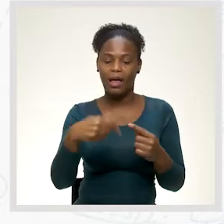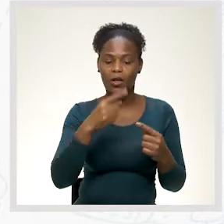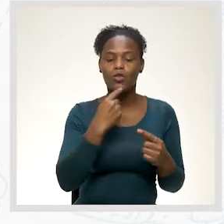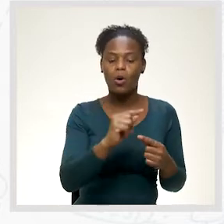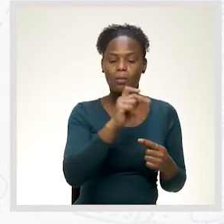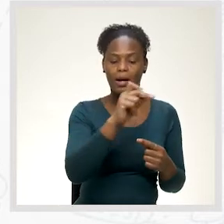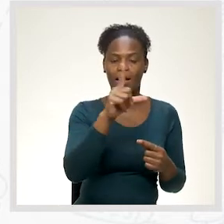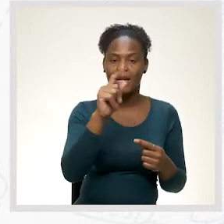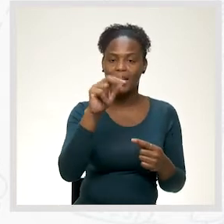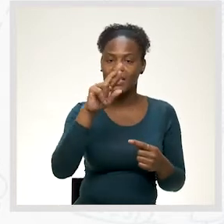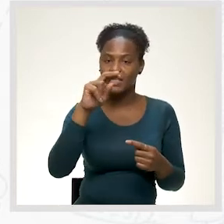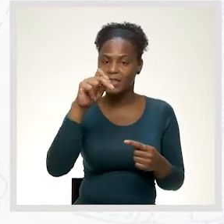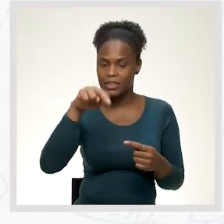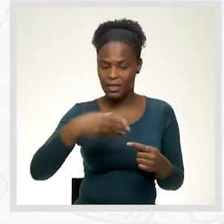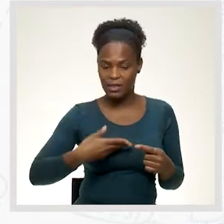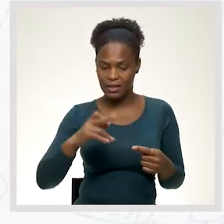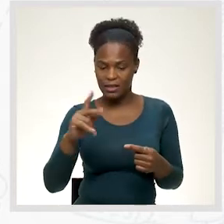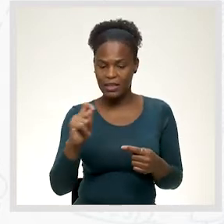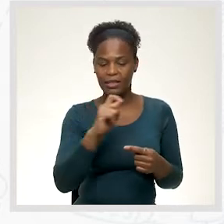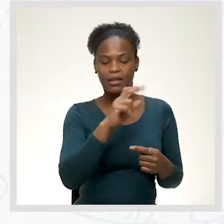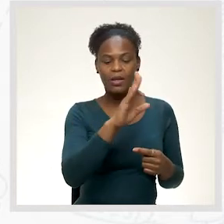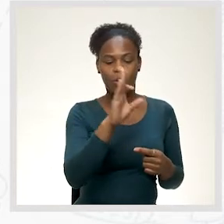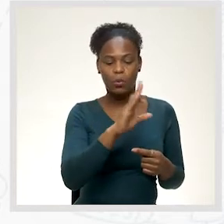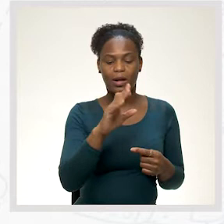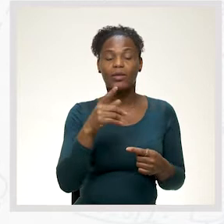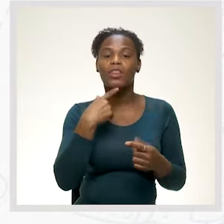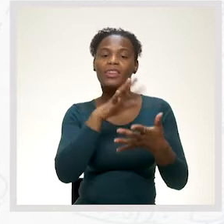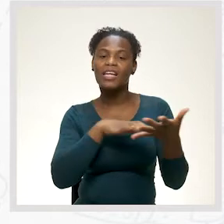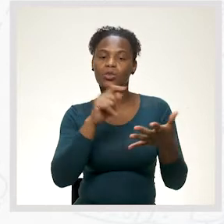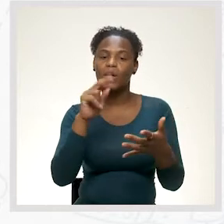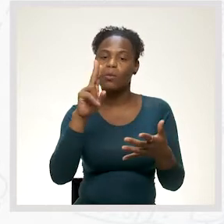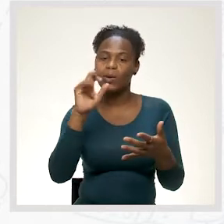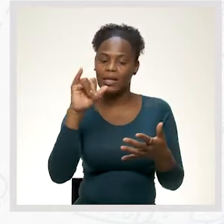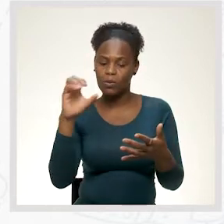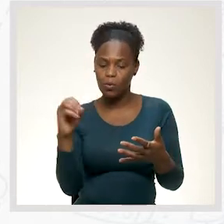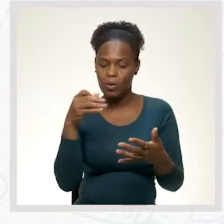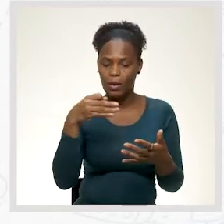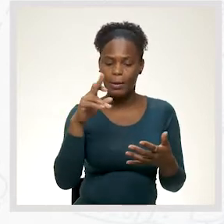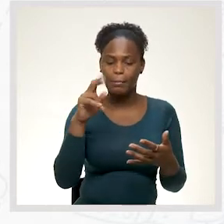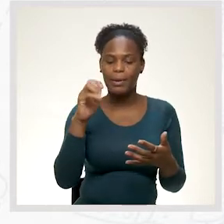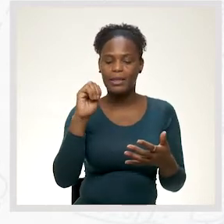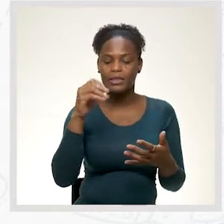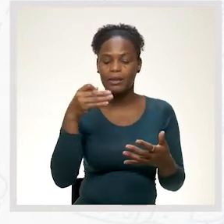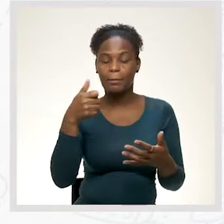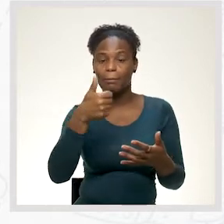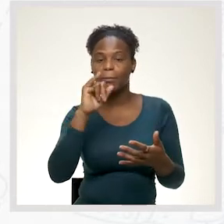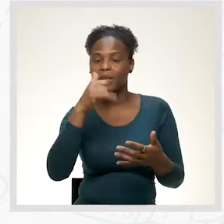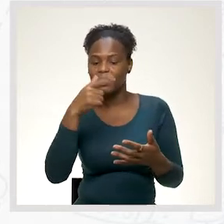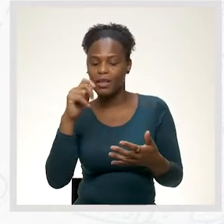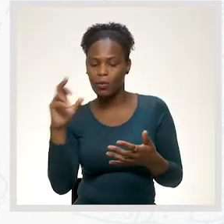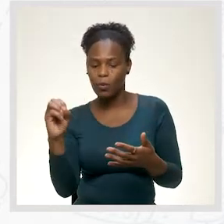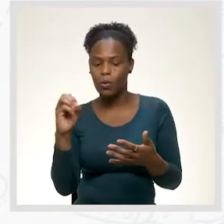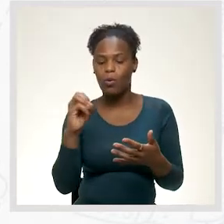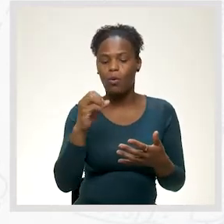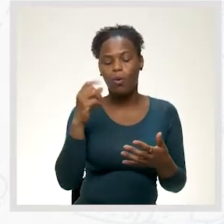Herculano, com o texto Eurico Presbítero, O Bobo, o Monge de Cister. Antônio Feliciano